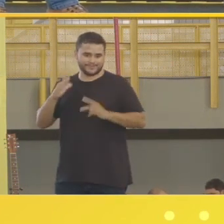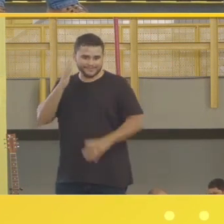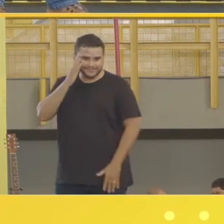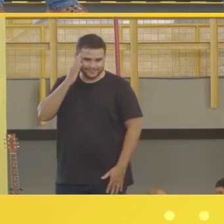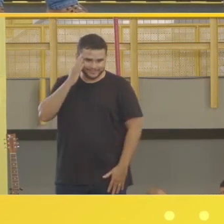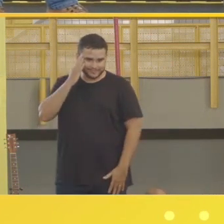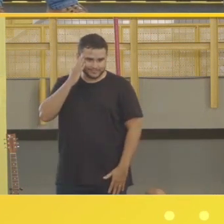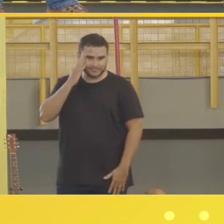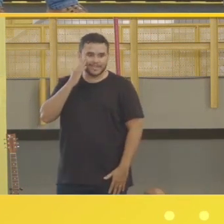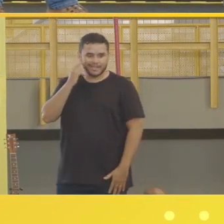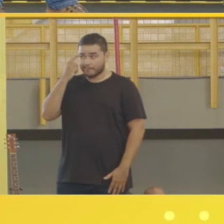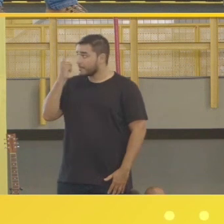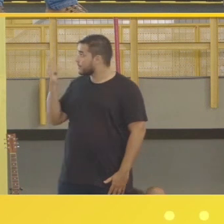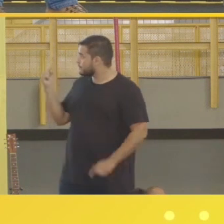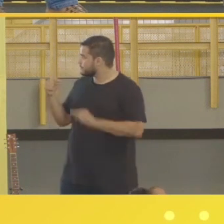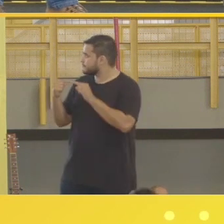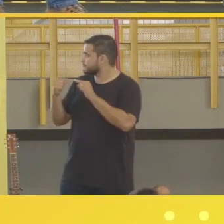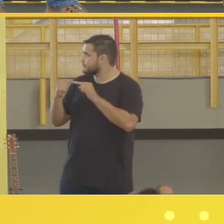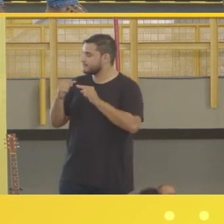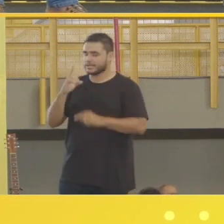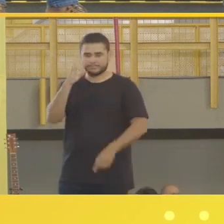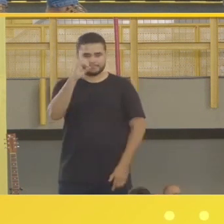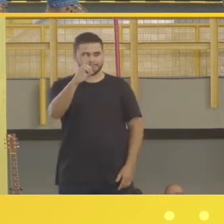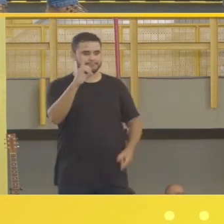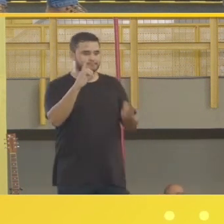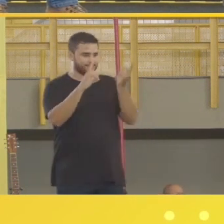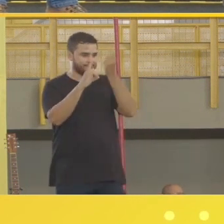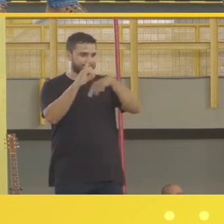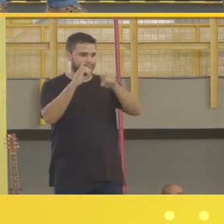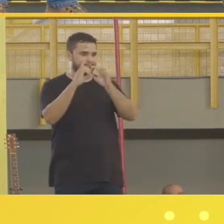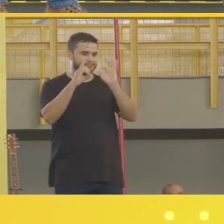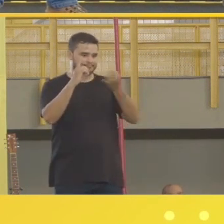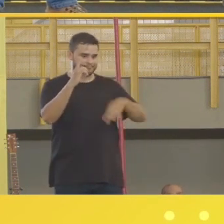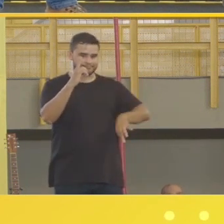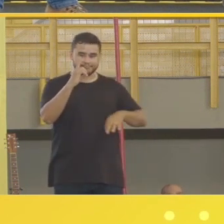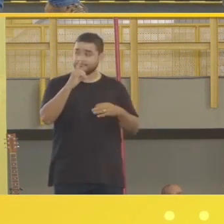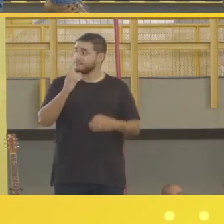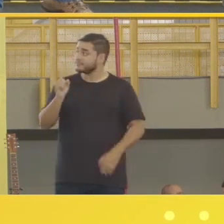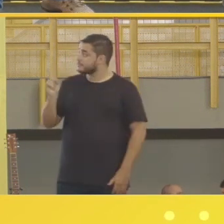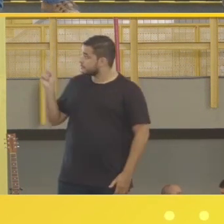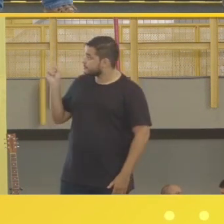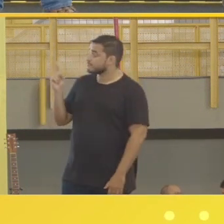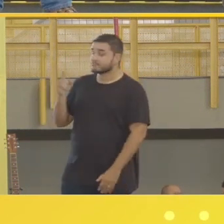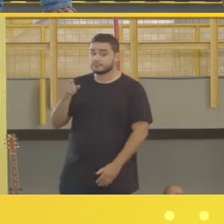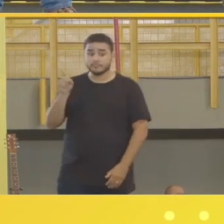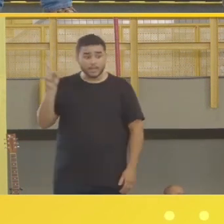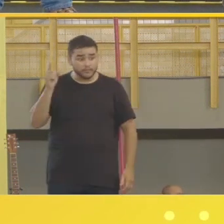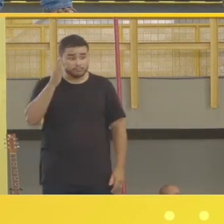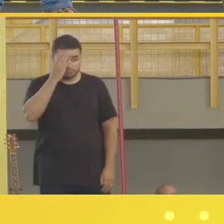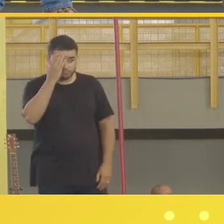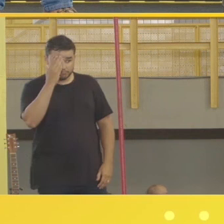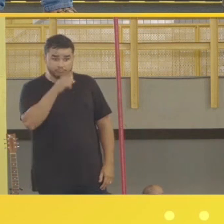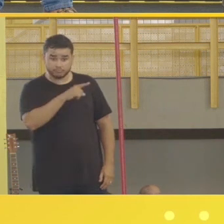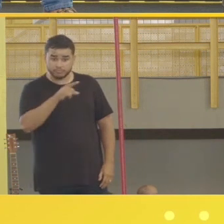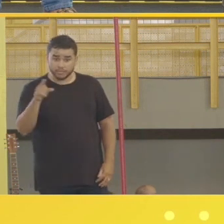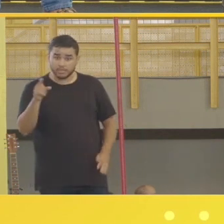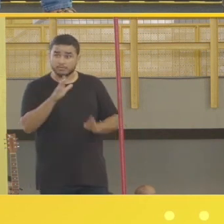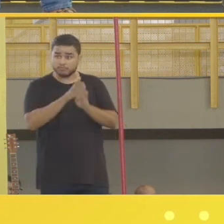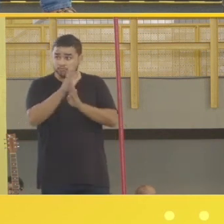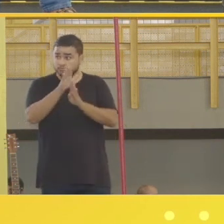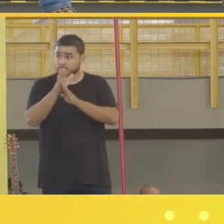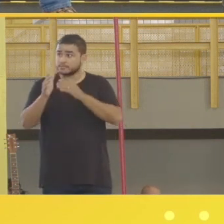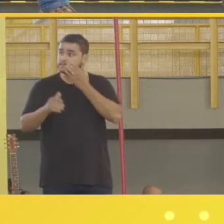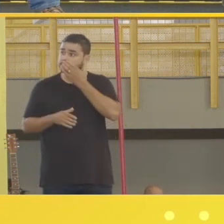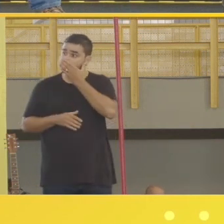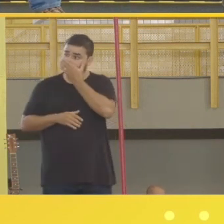que Sérgio Buarque de Holanda faz em seu Raízes do Brasil. E isso serve para dizer,